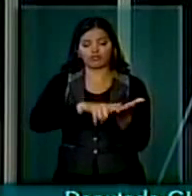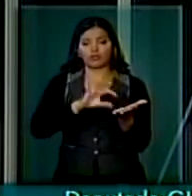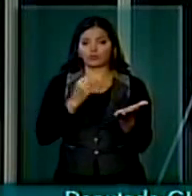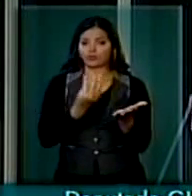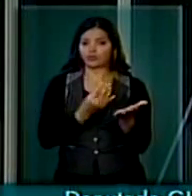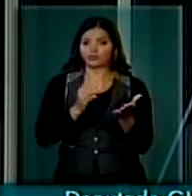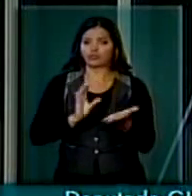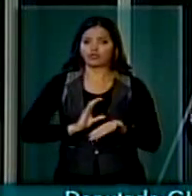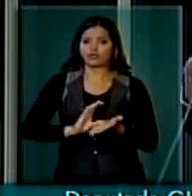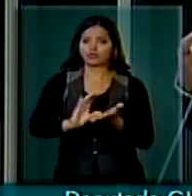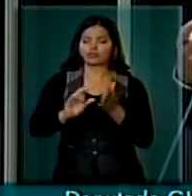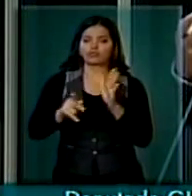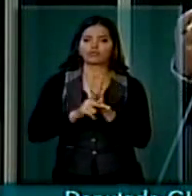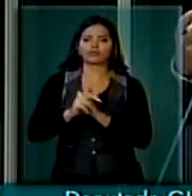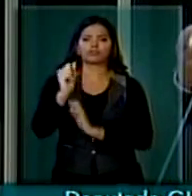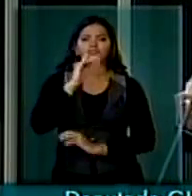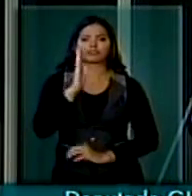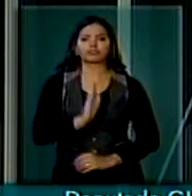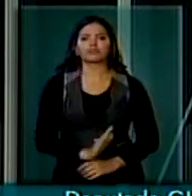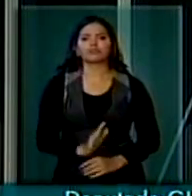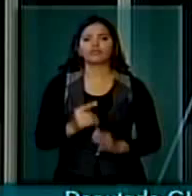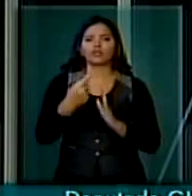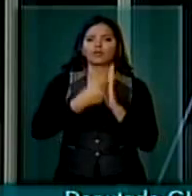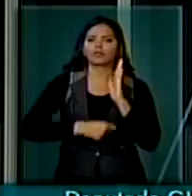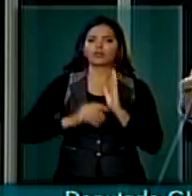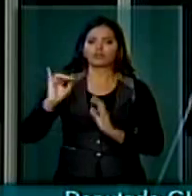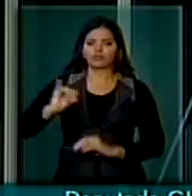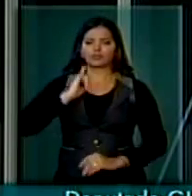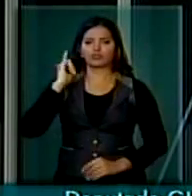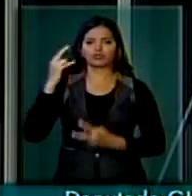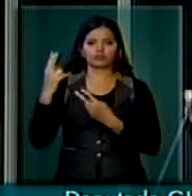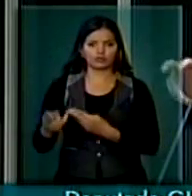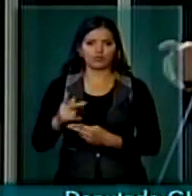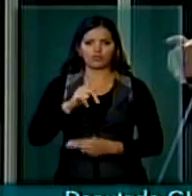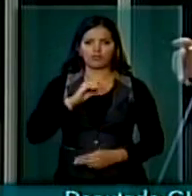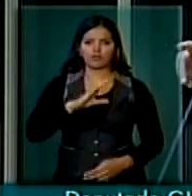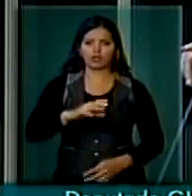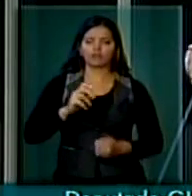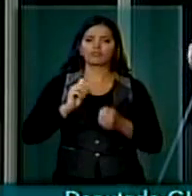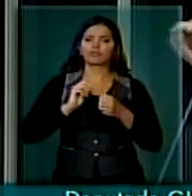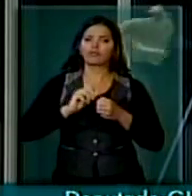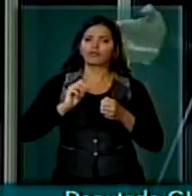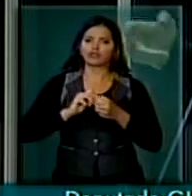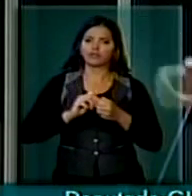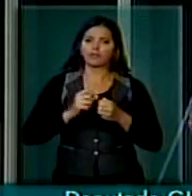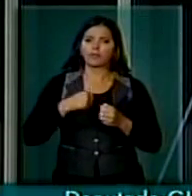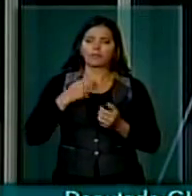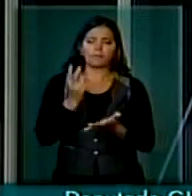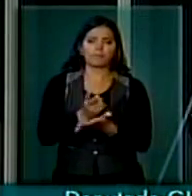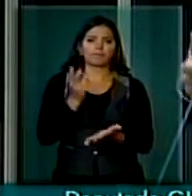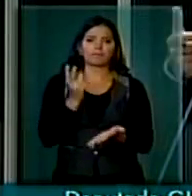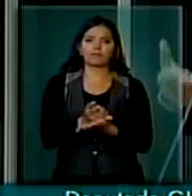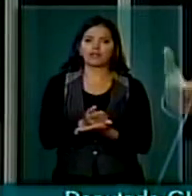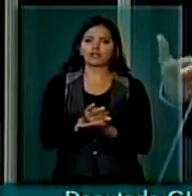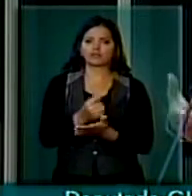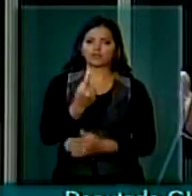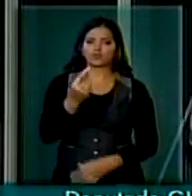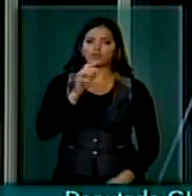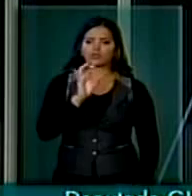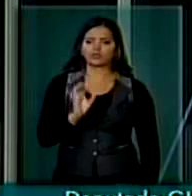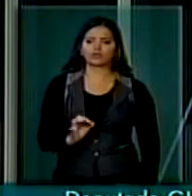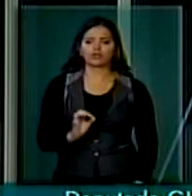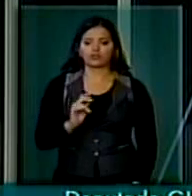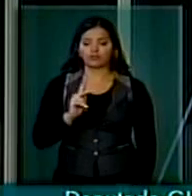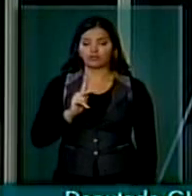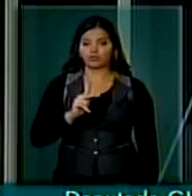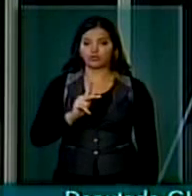os investimentos no país que um programa desta envergadura poderia realizar. Praticamente se mantém o mesmo 1% do